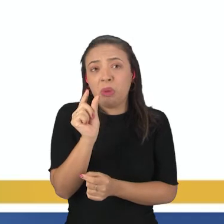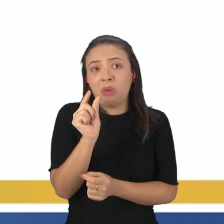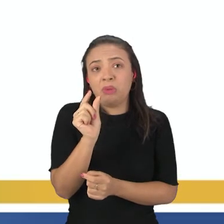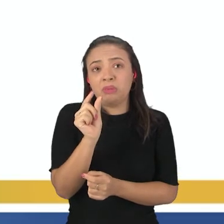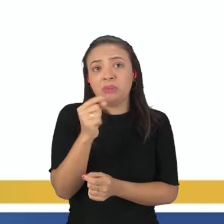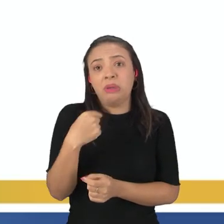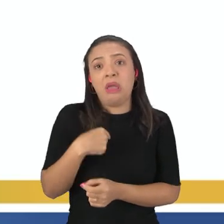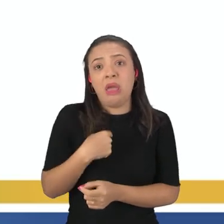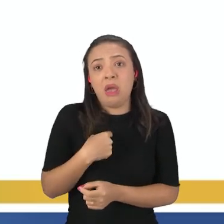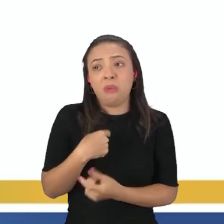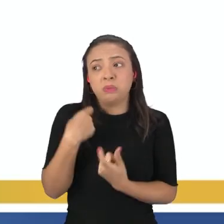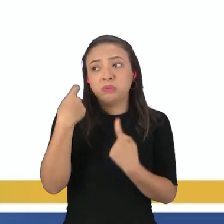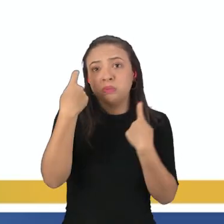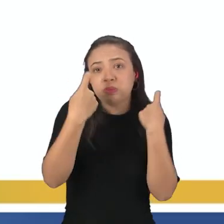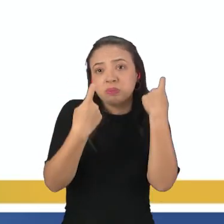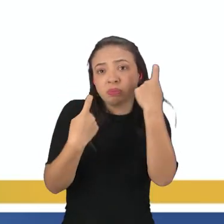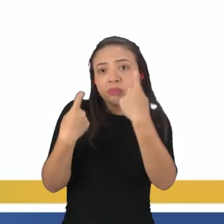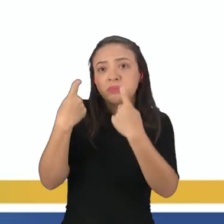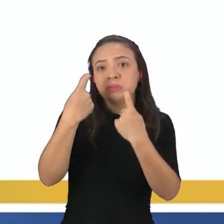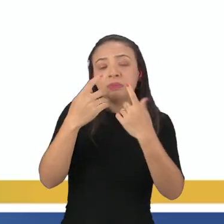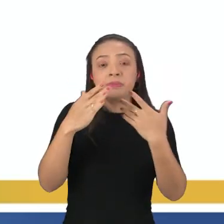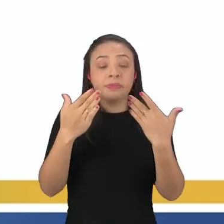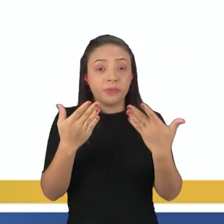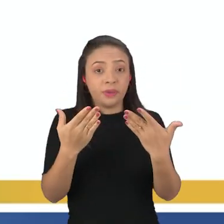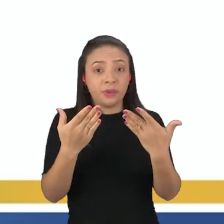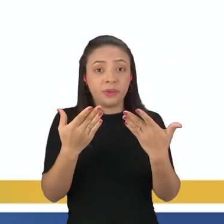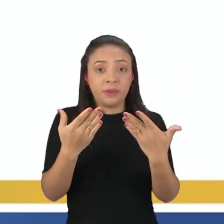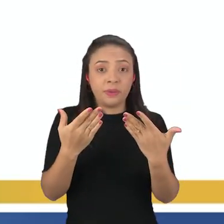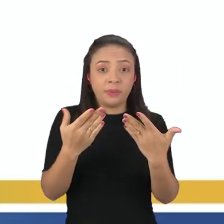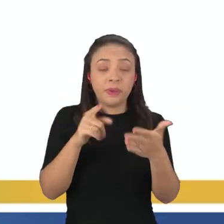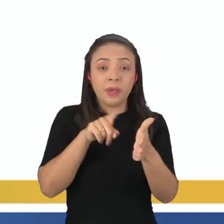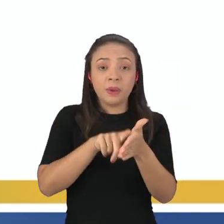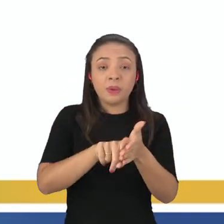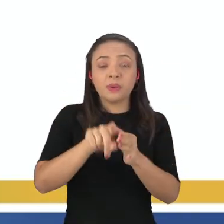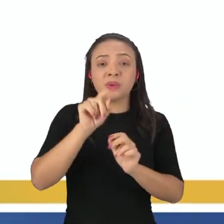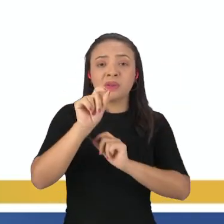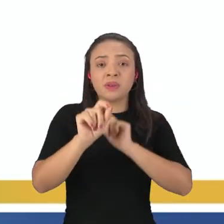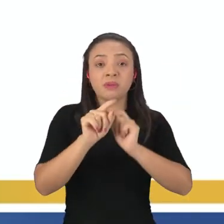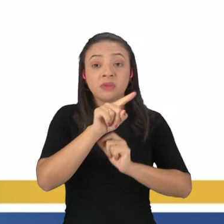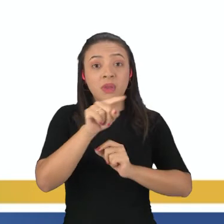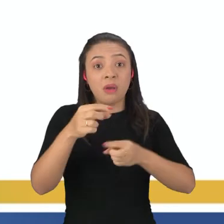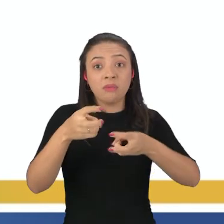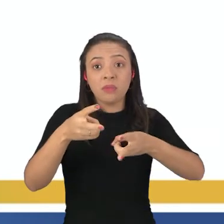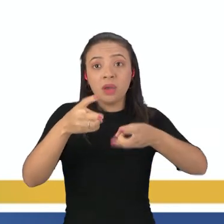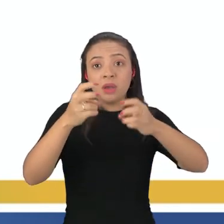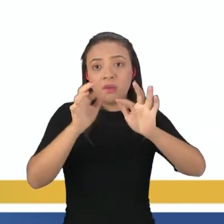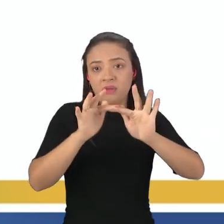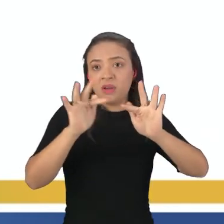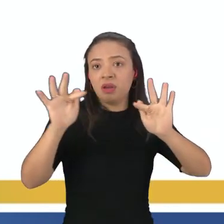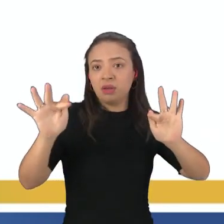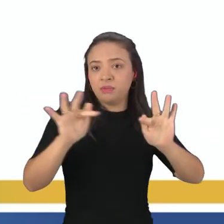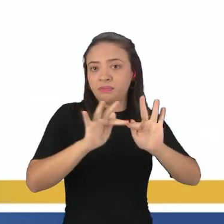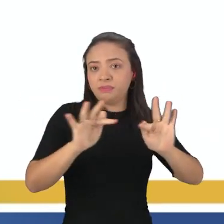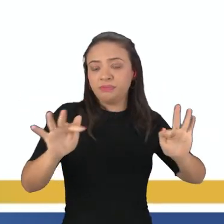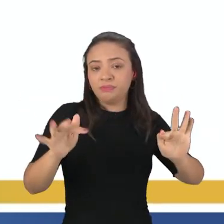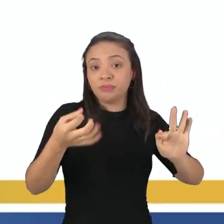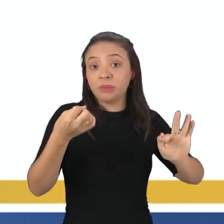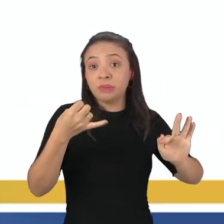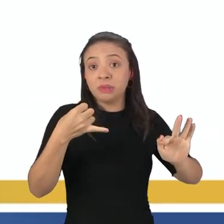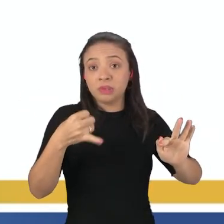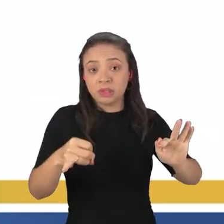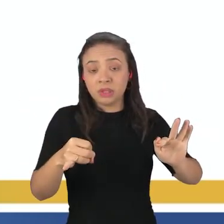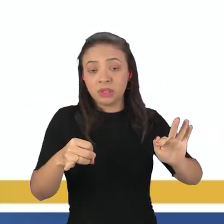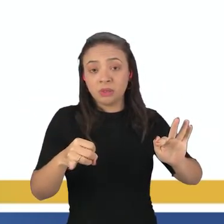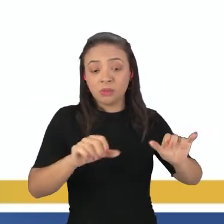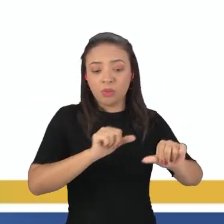O que essa questão pede? Ela pede que você analise a questão que, se nós passarmos